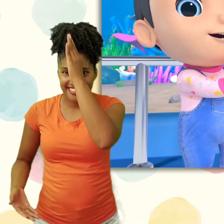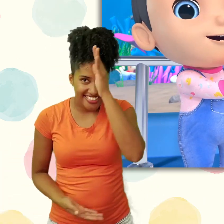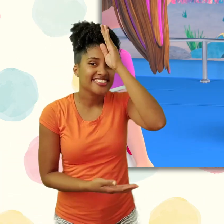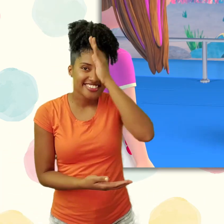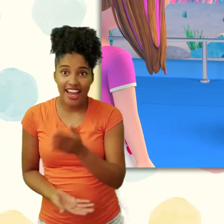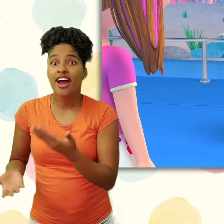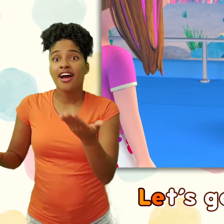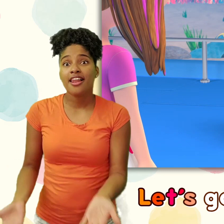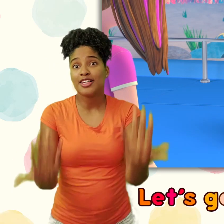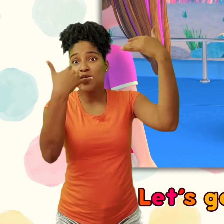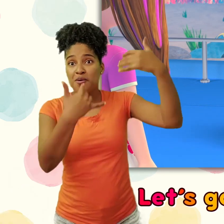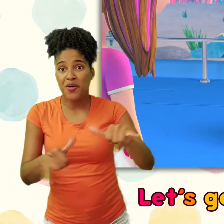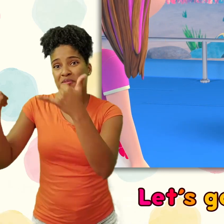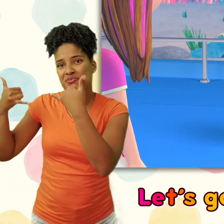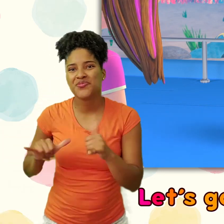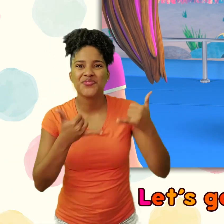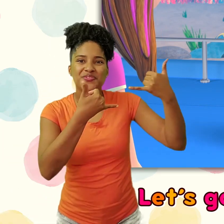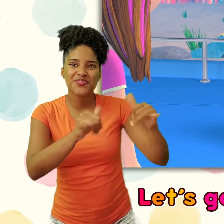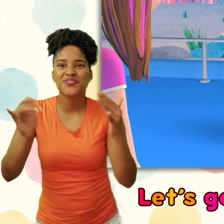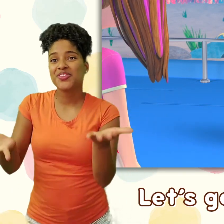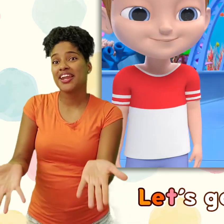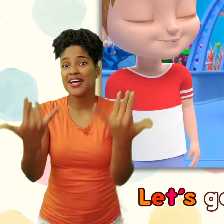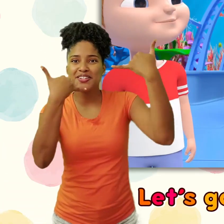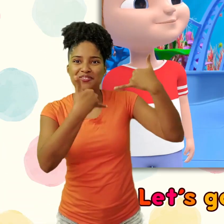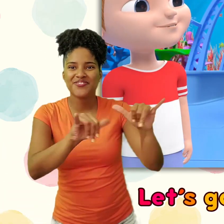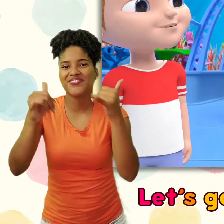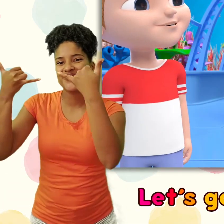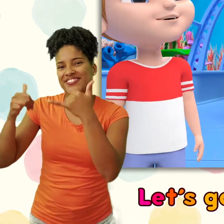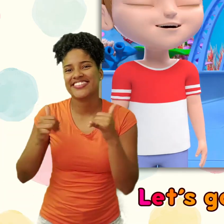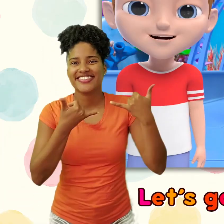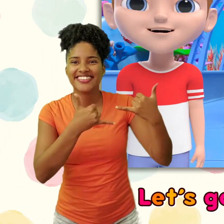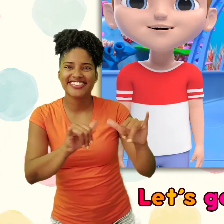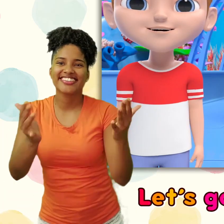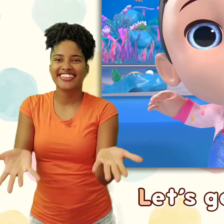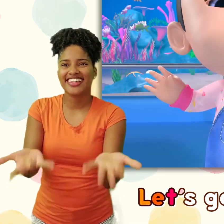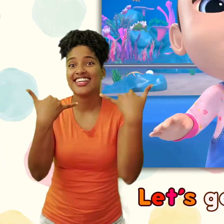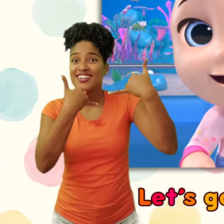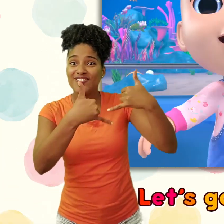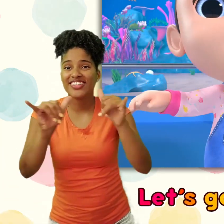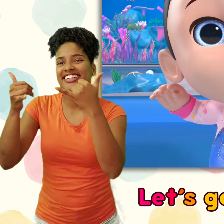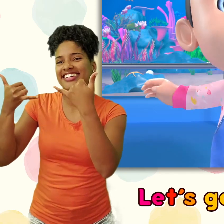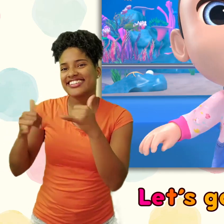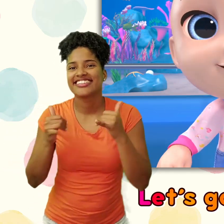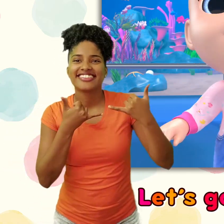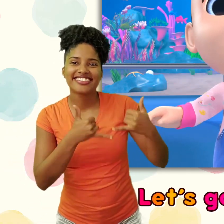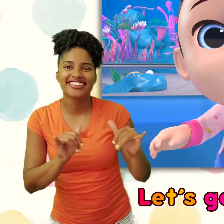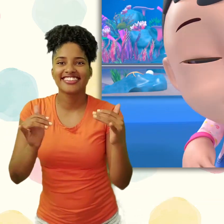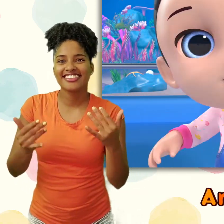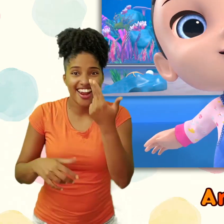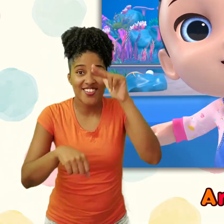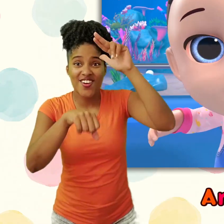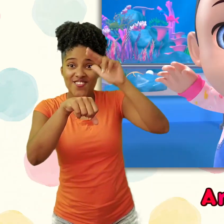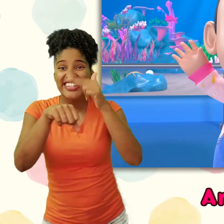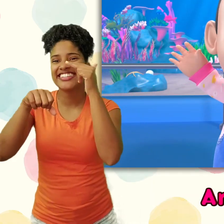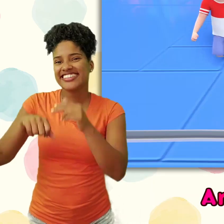shark. Let's go play, do-do-do-do. Let's go play, do-do-do-do. Let's go play, do-do-do-do.